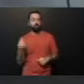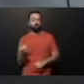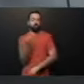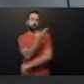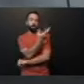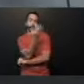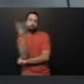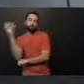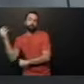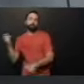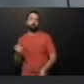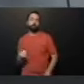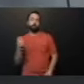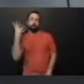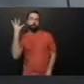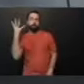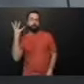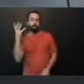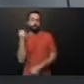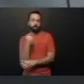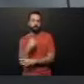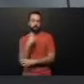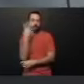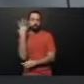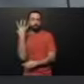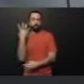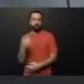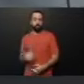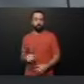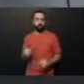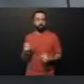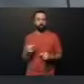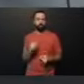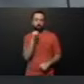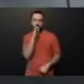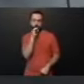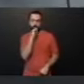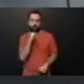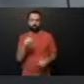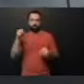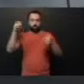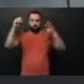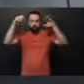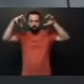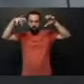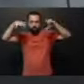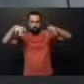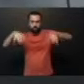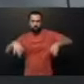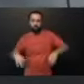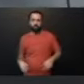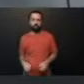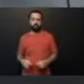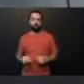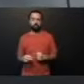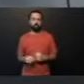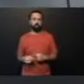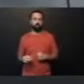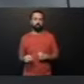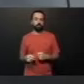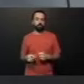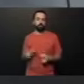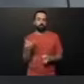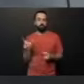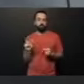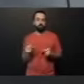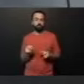da natureza, como chover, por exemplo, tá? Vamos lá. Quais são as palavrinhas que vocês circularam, ou